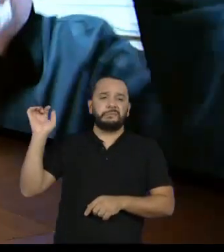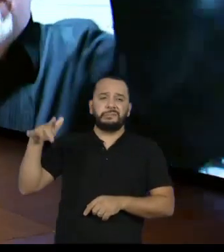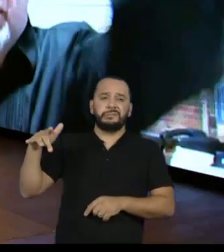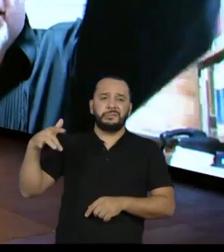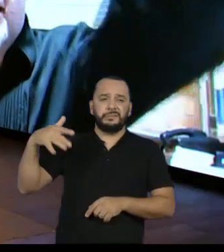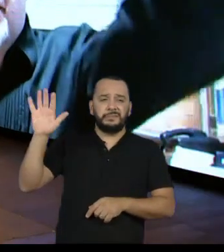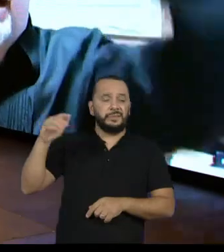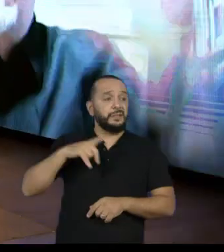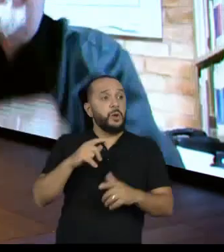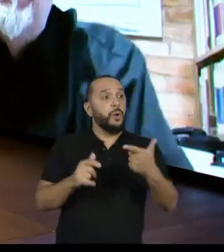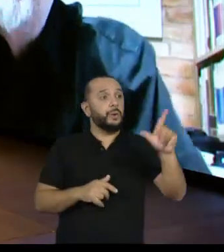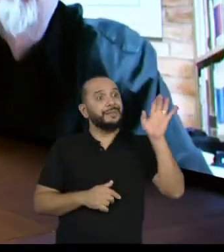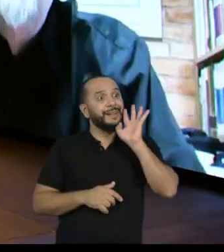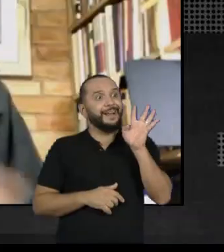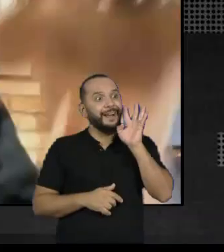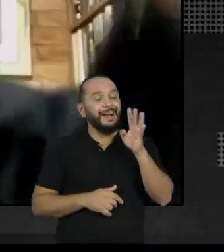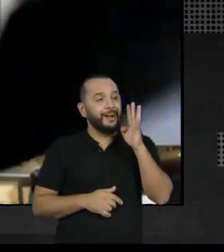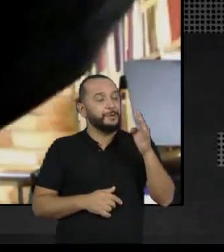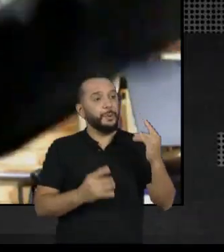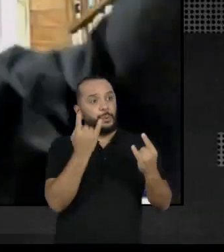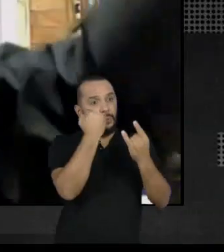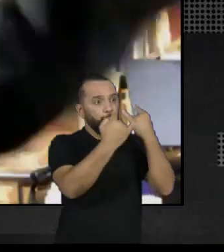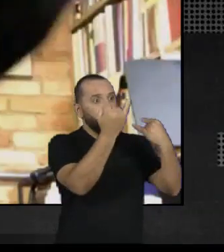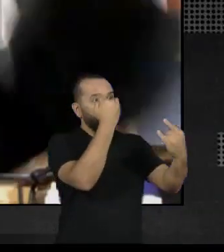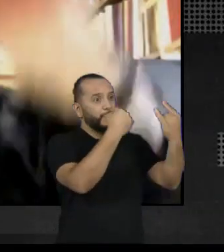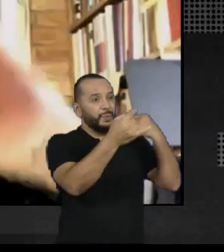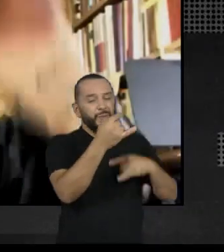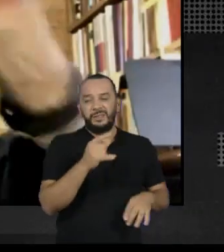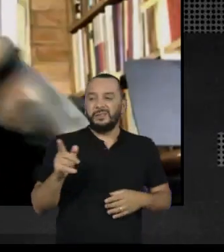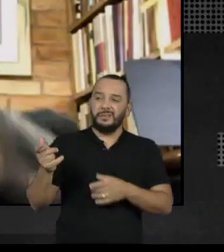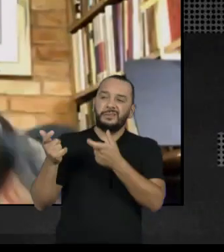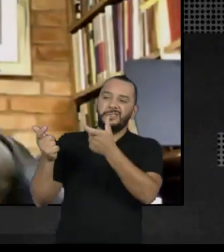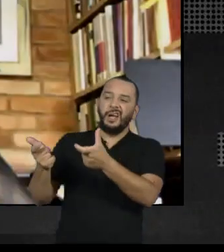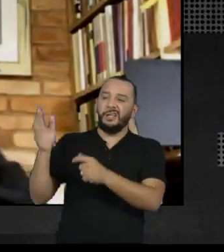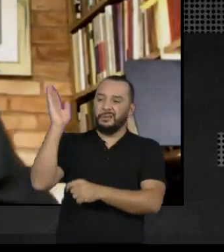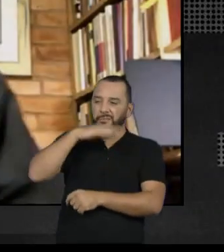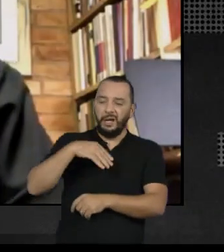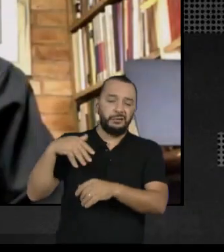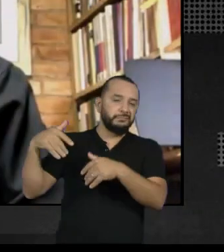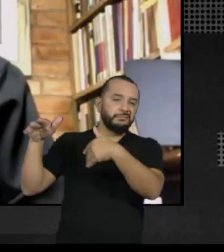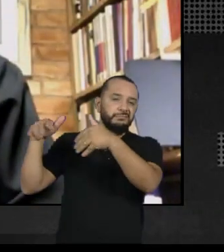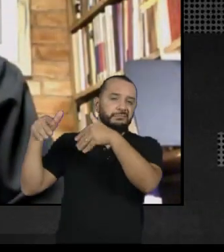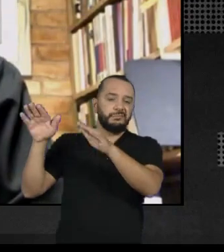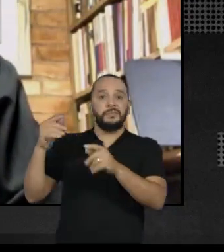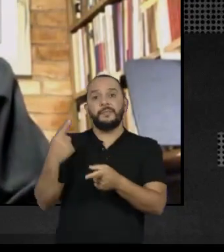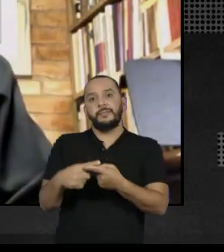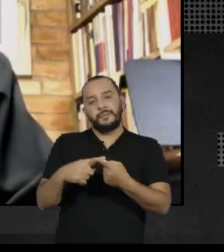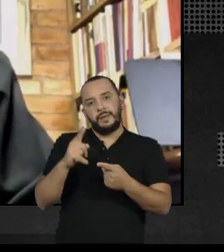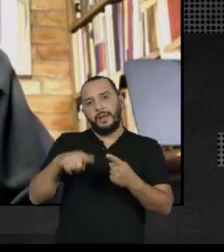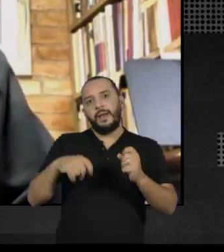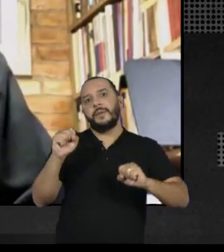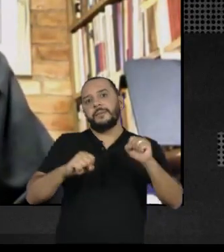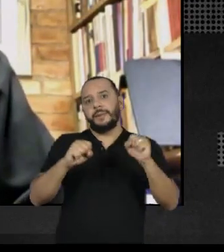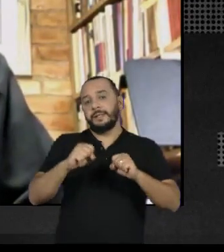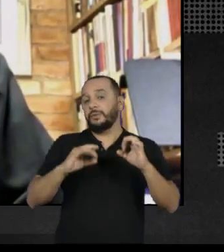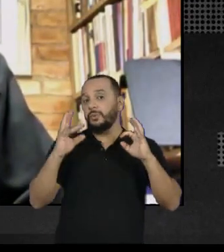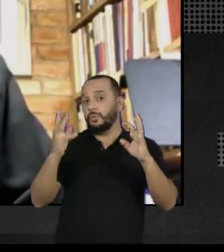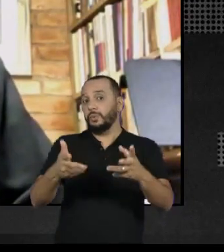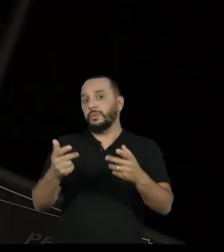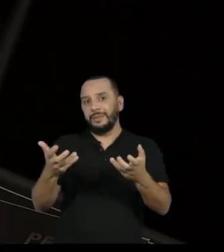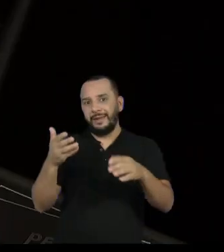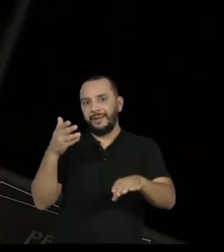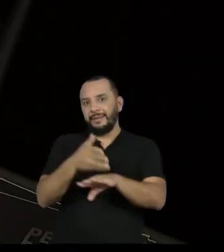com o resultado. Eu conheci gente da melhor qualidade na TV Globo e tem também as pessoas menorzinhas, mas eu vou